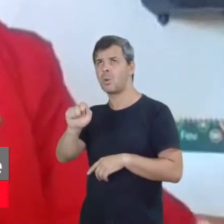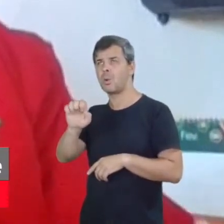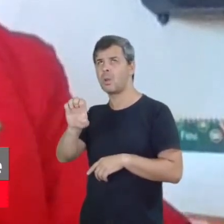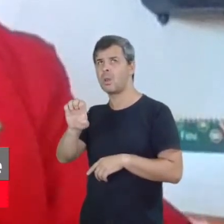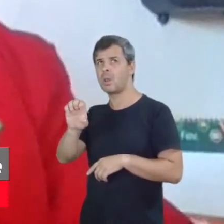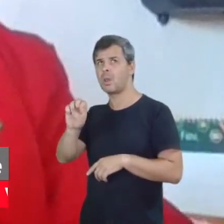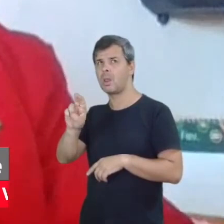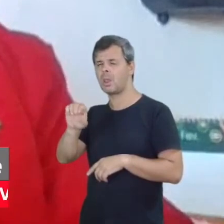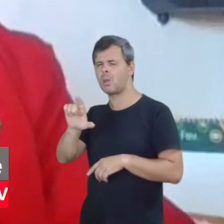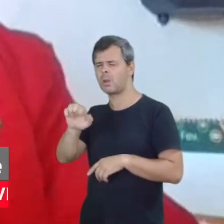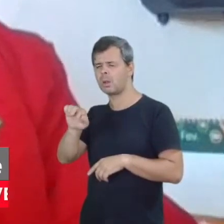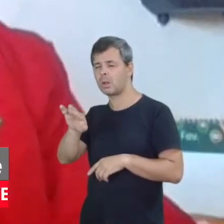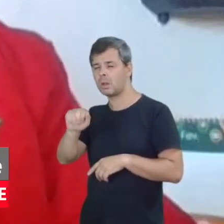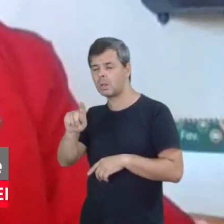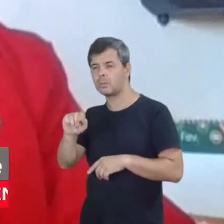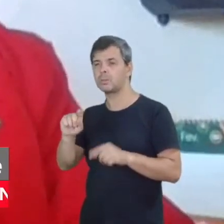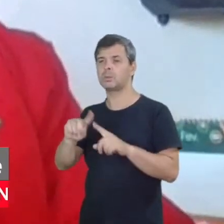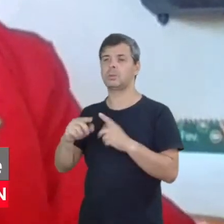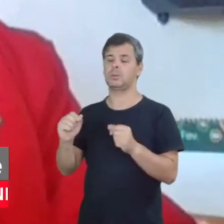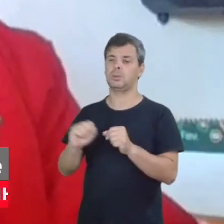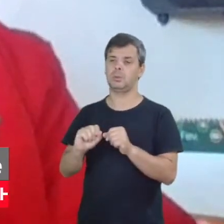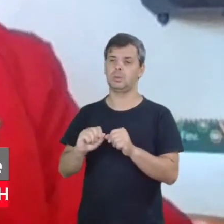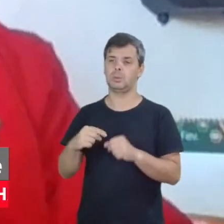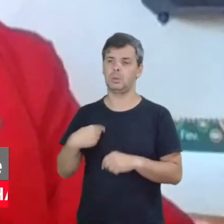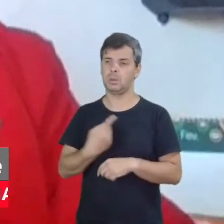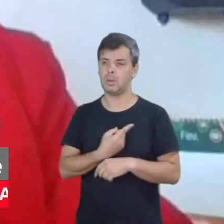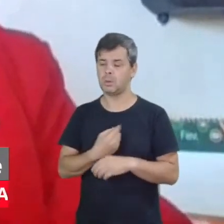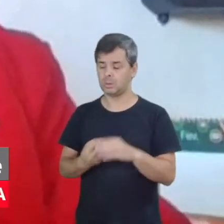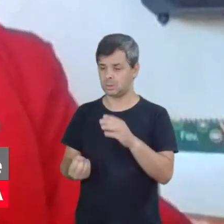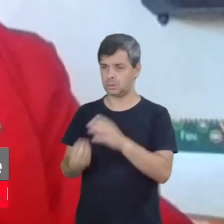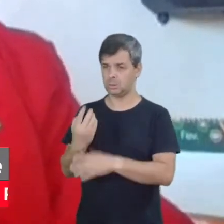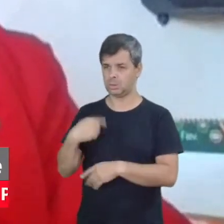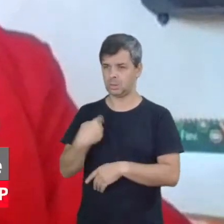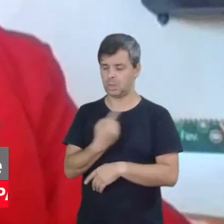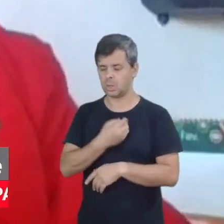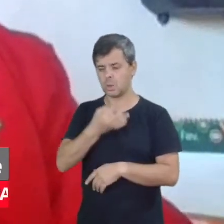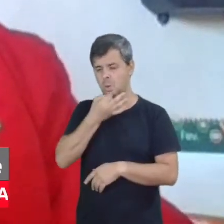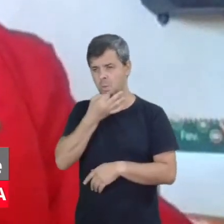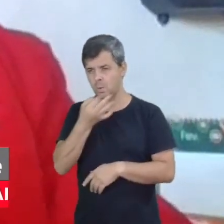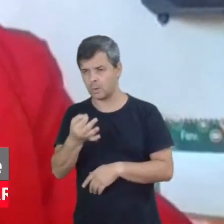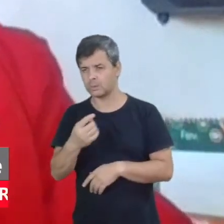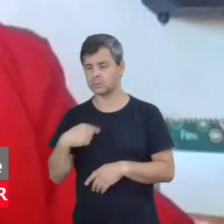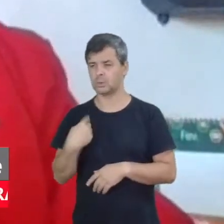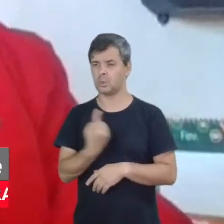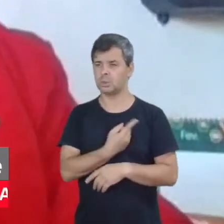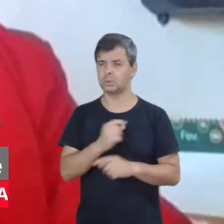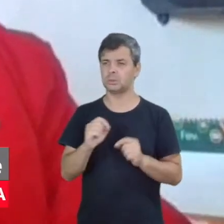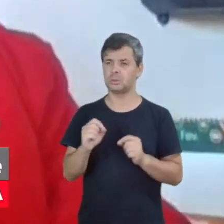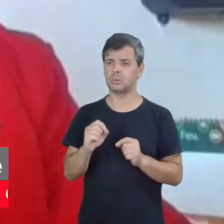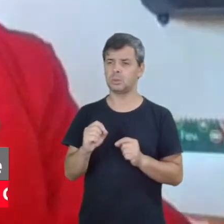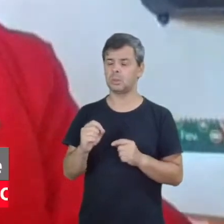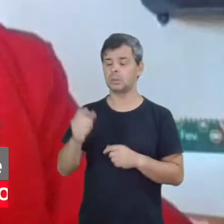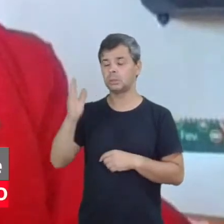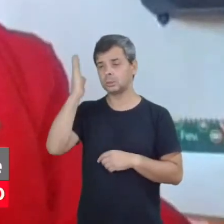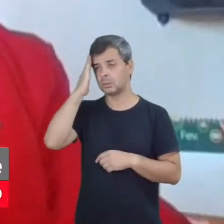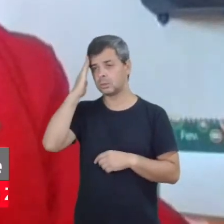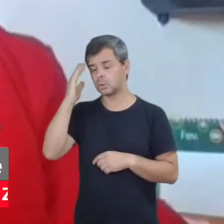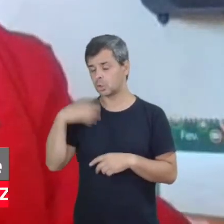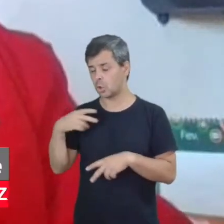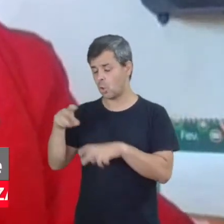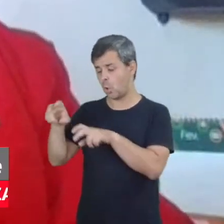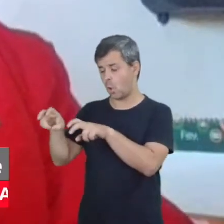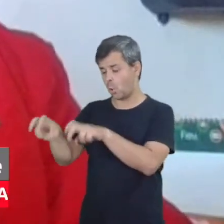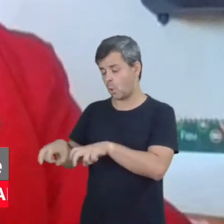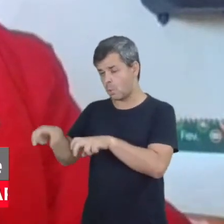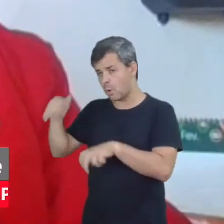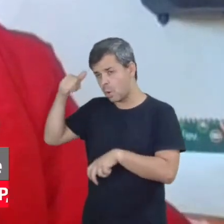vista da nossa elaboração, da nossa narrativa, da nossa concepção de que modelo da